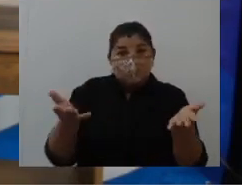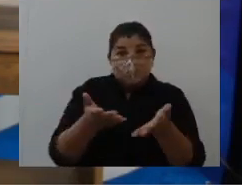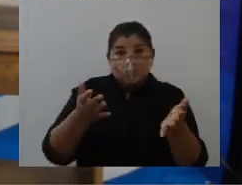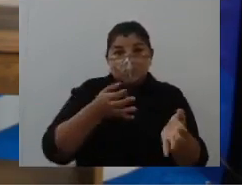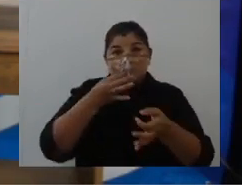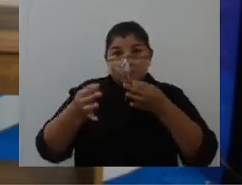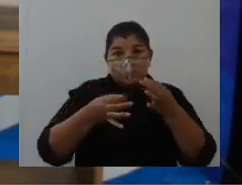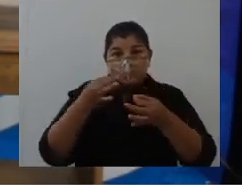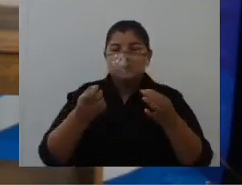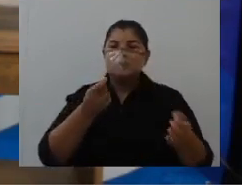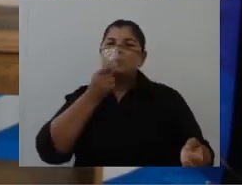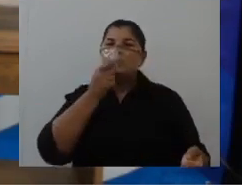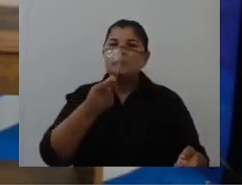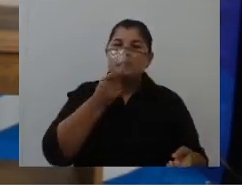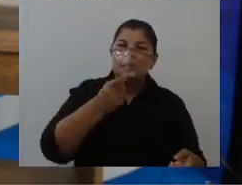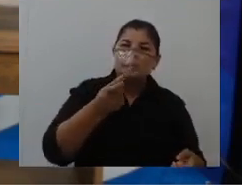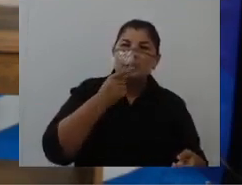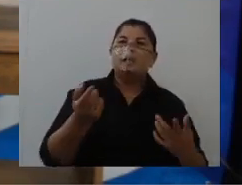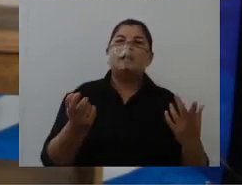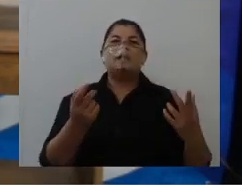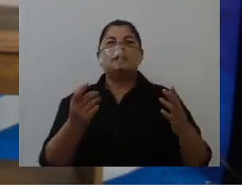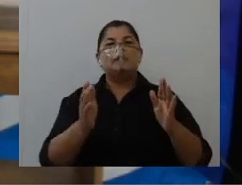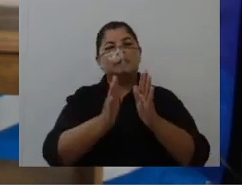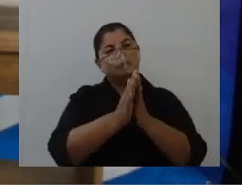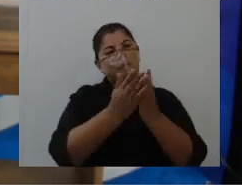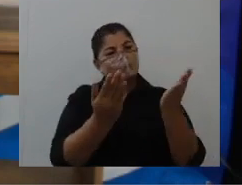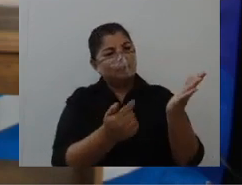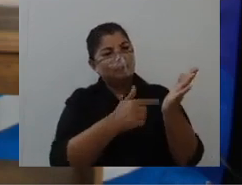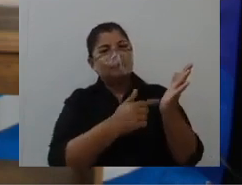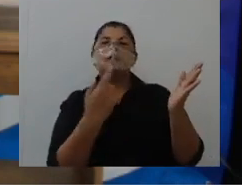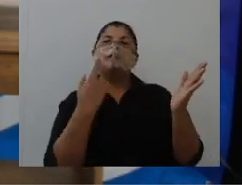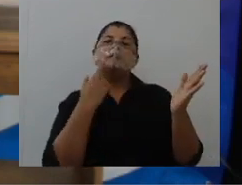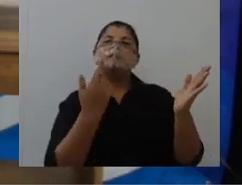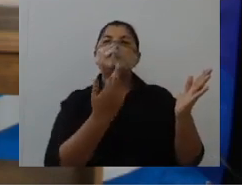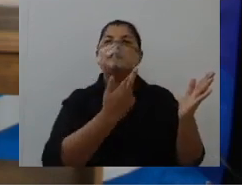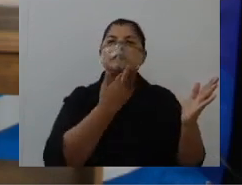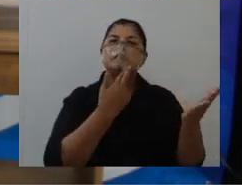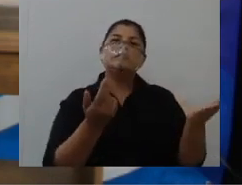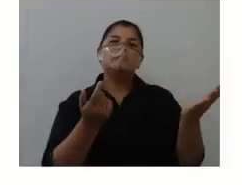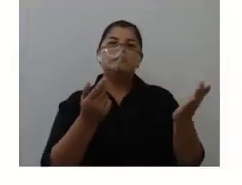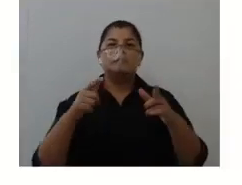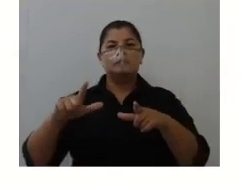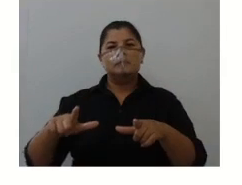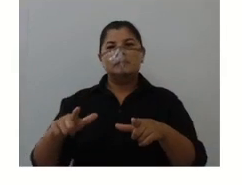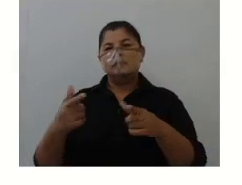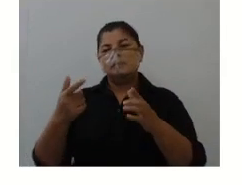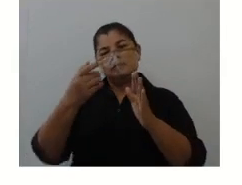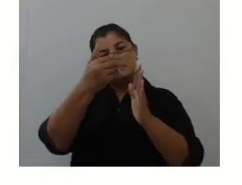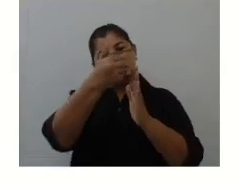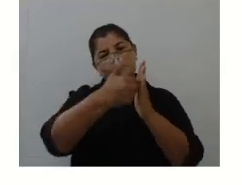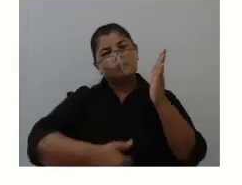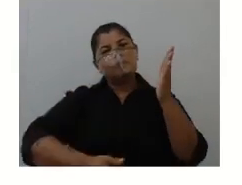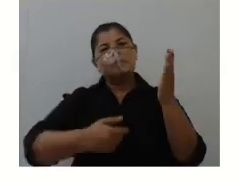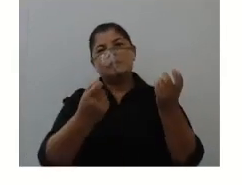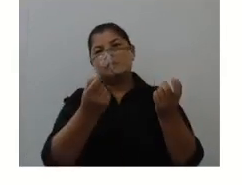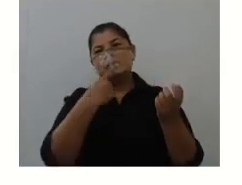E vai. Piada, cardápio de restaurante, bula de remédio. Tudo isso aí são exemplos